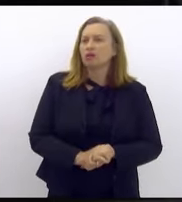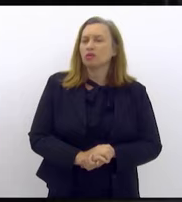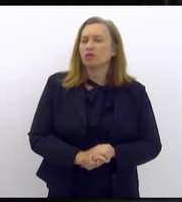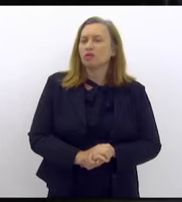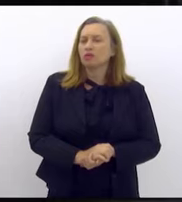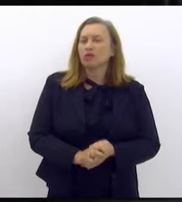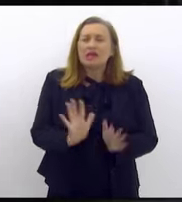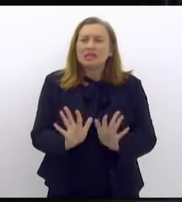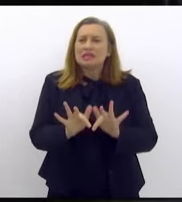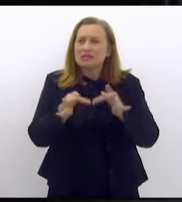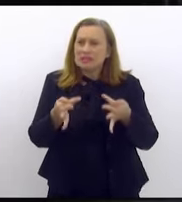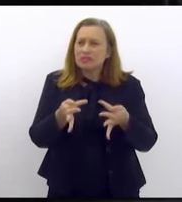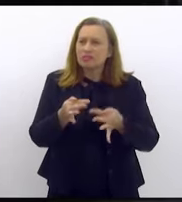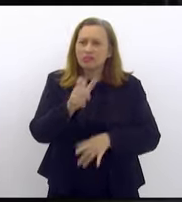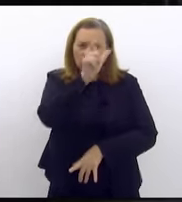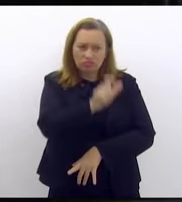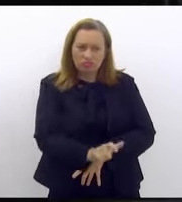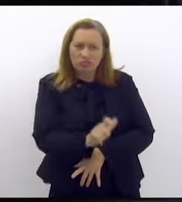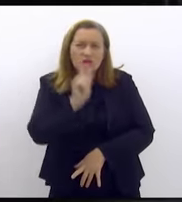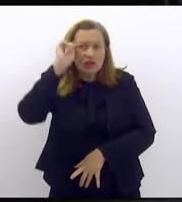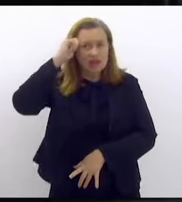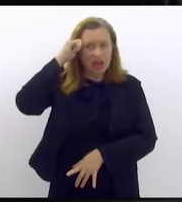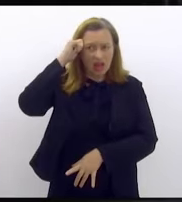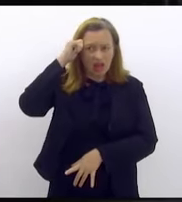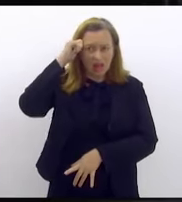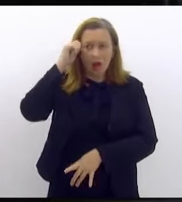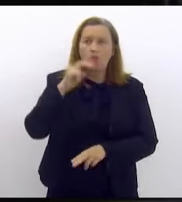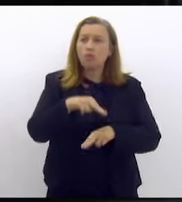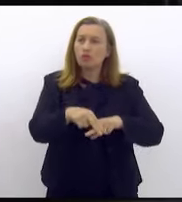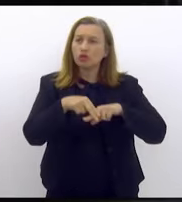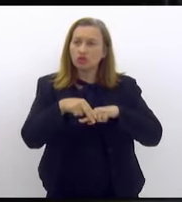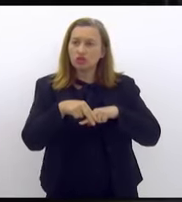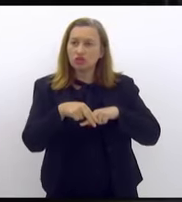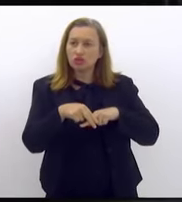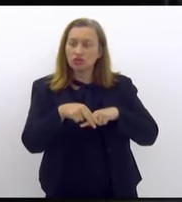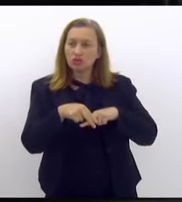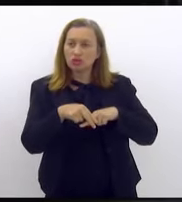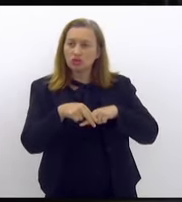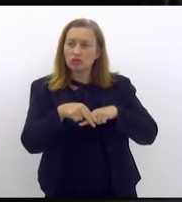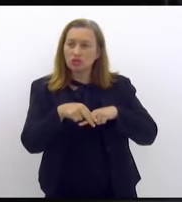o simples fato dela ser negra tornou motivo de